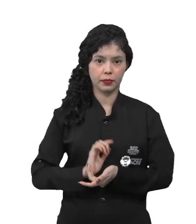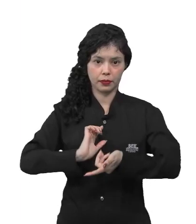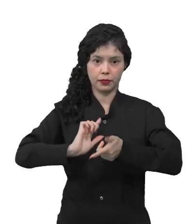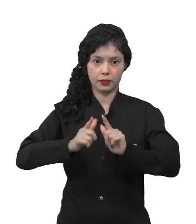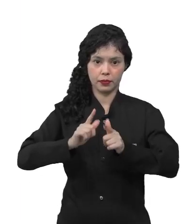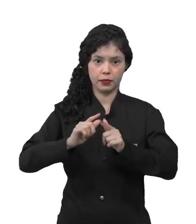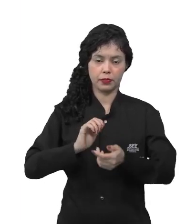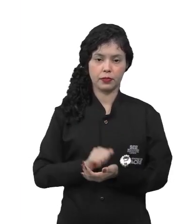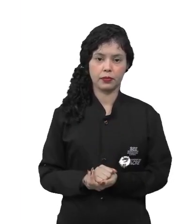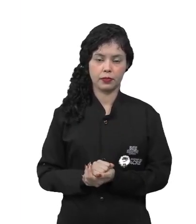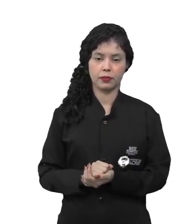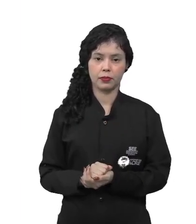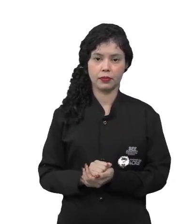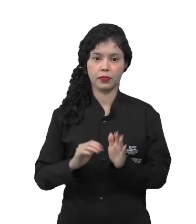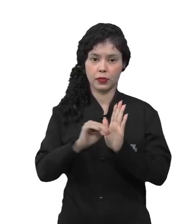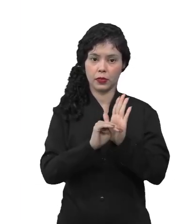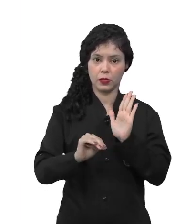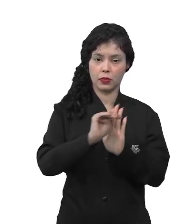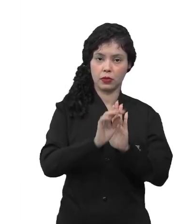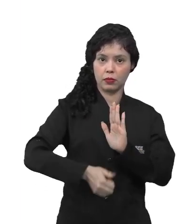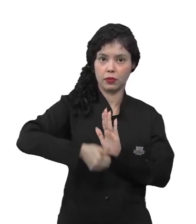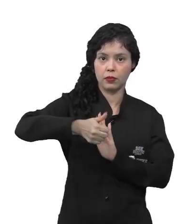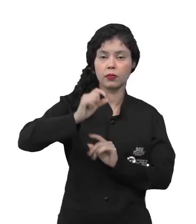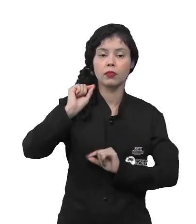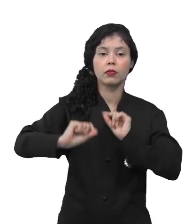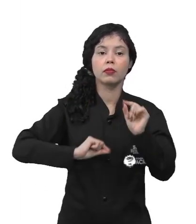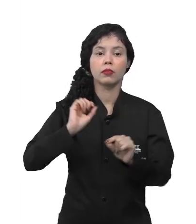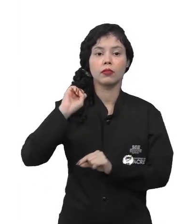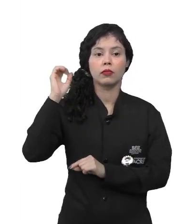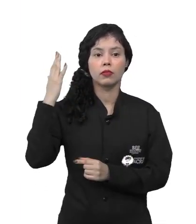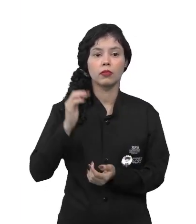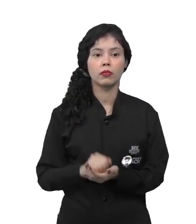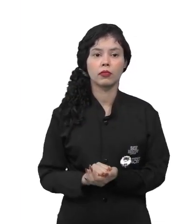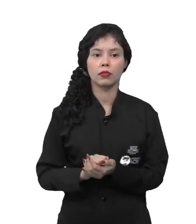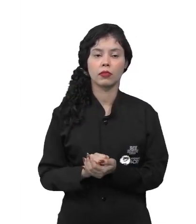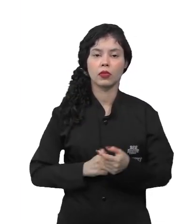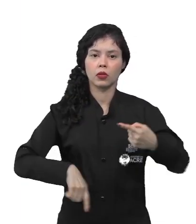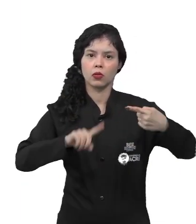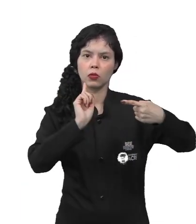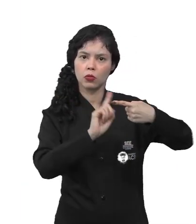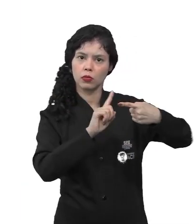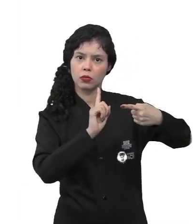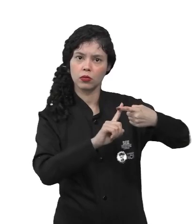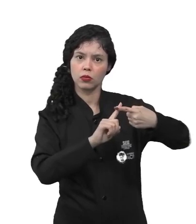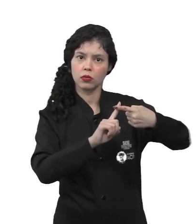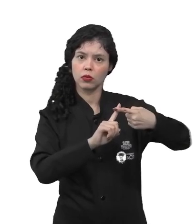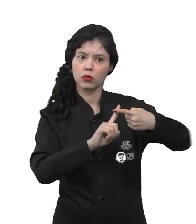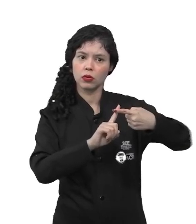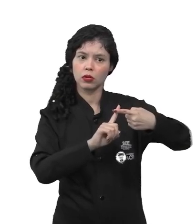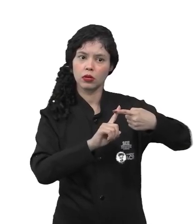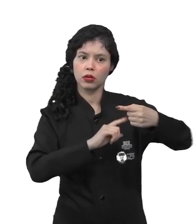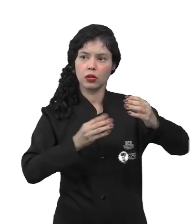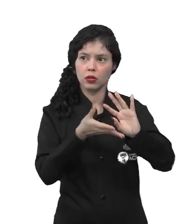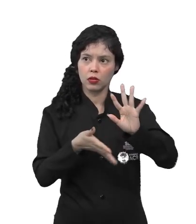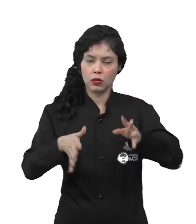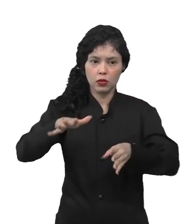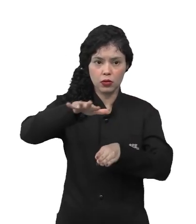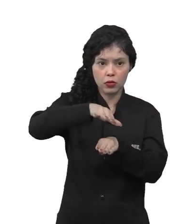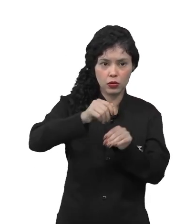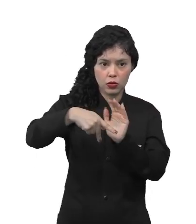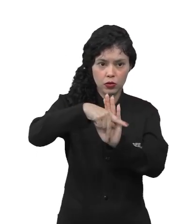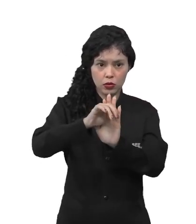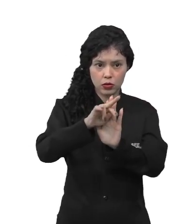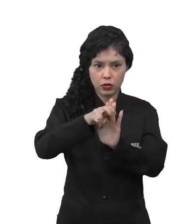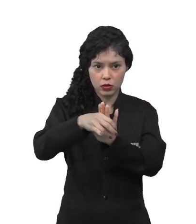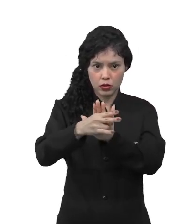1. Na etapa 1. O que acontece, ó? Procariontes fixadores de nitrogênio convertem